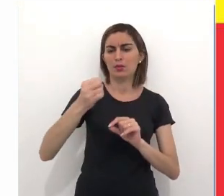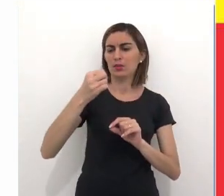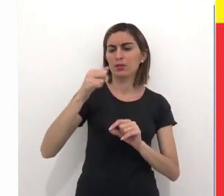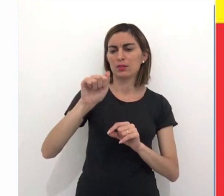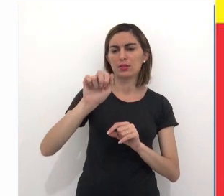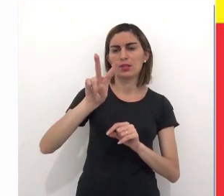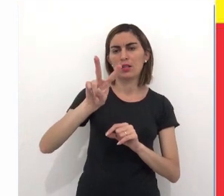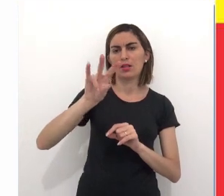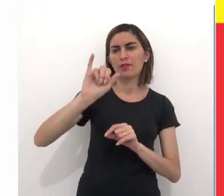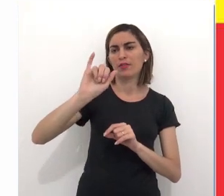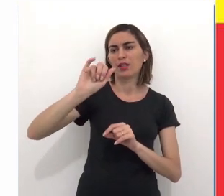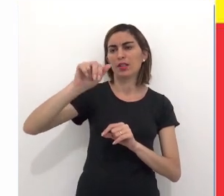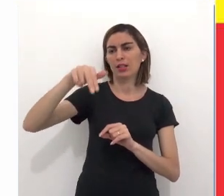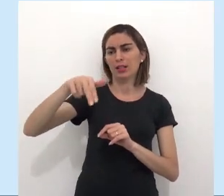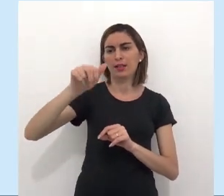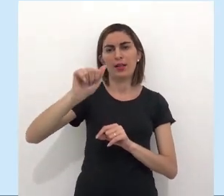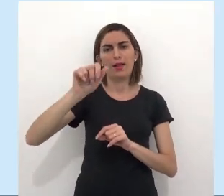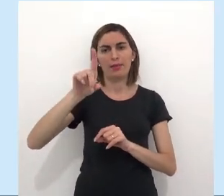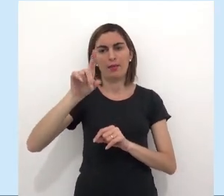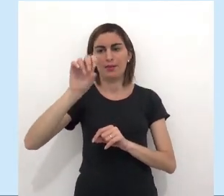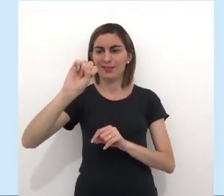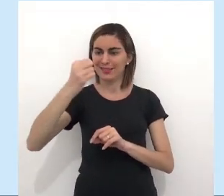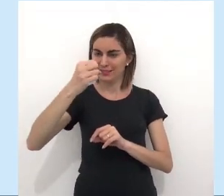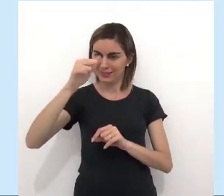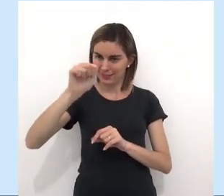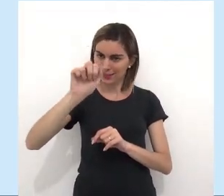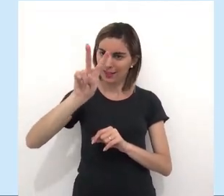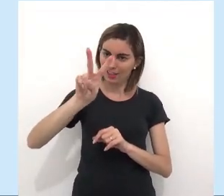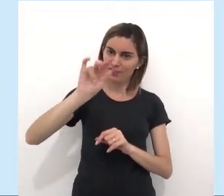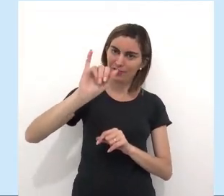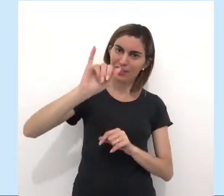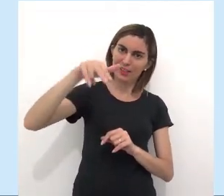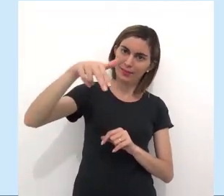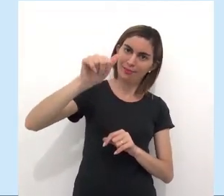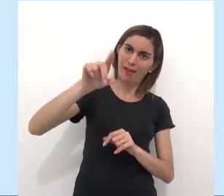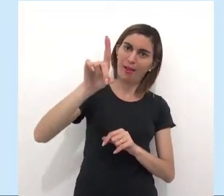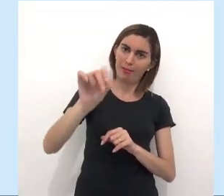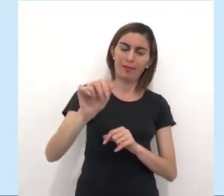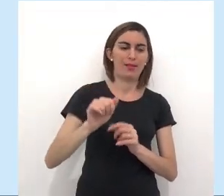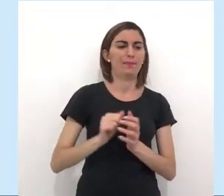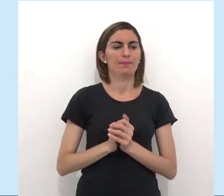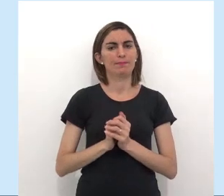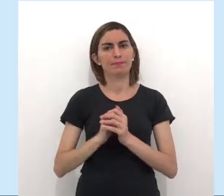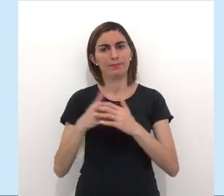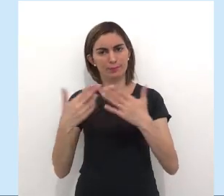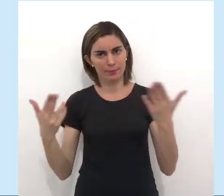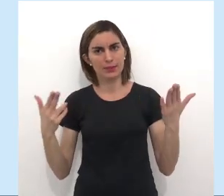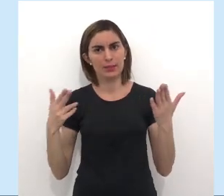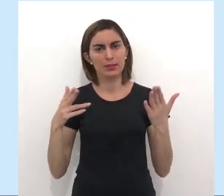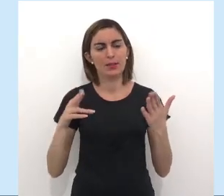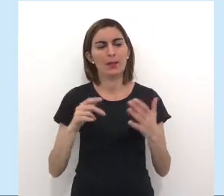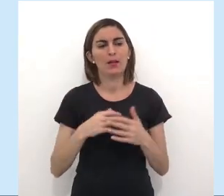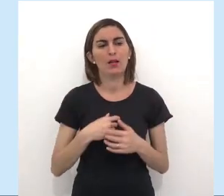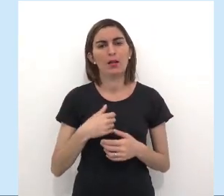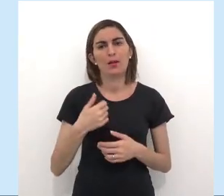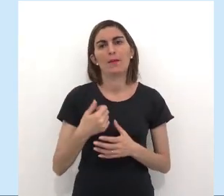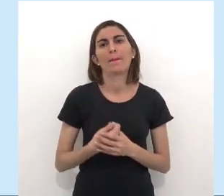por Sabinada. Então, na realidade, a revolta dos Guanais, ela influenciou a Sabinada de